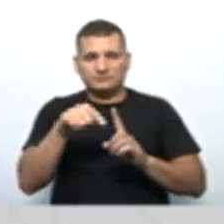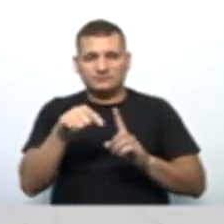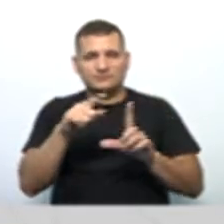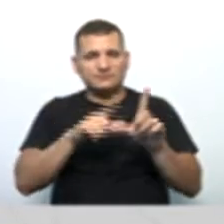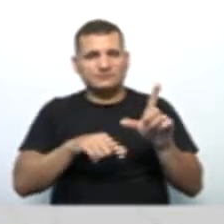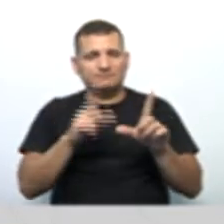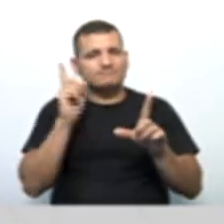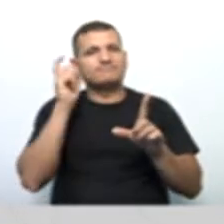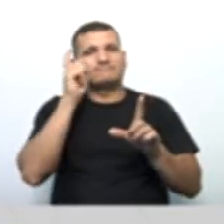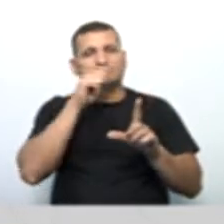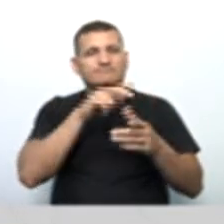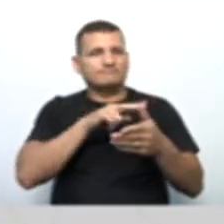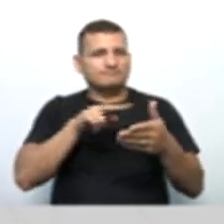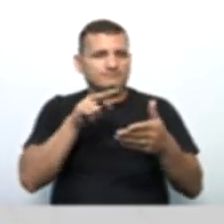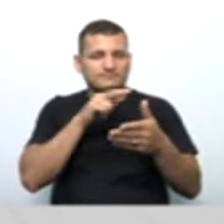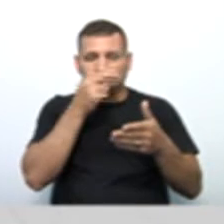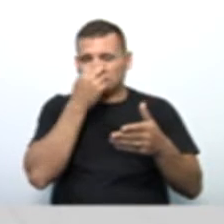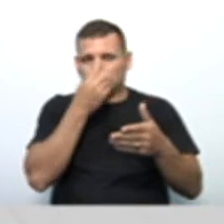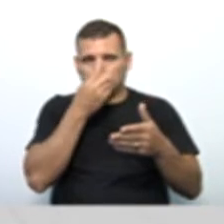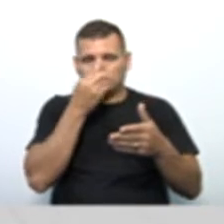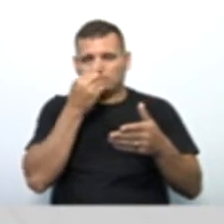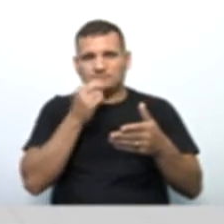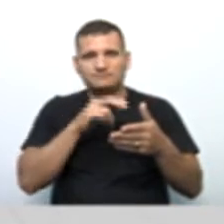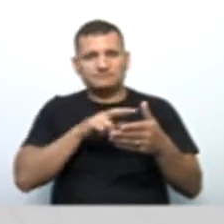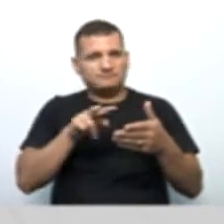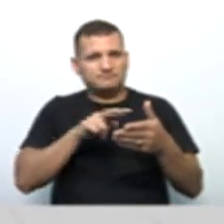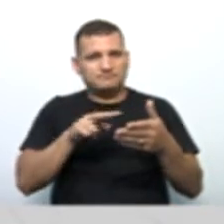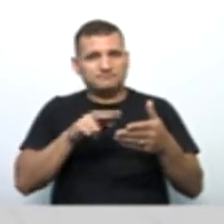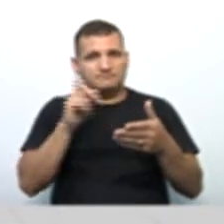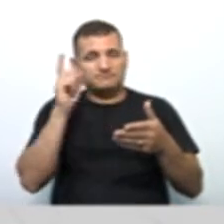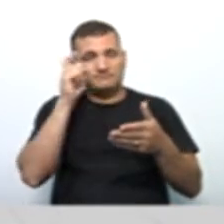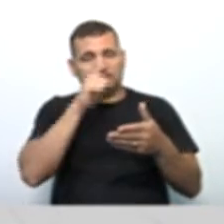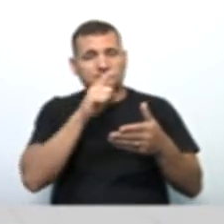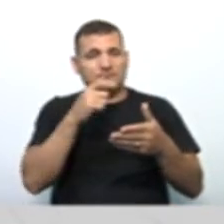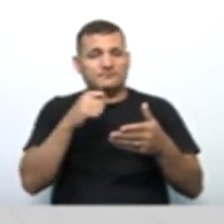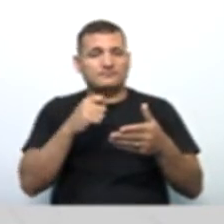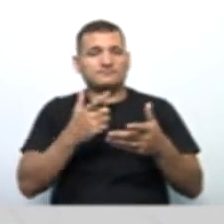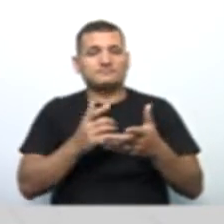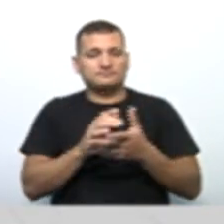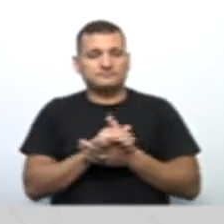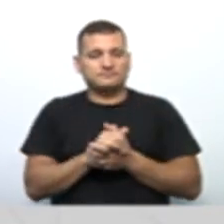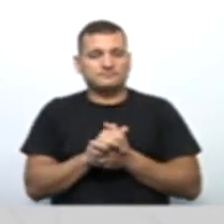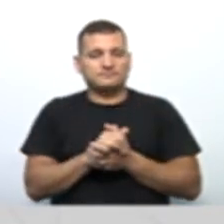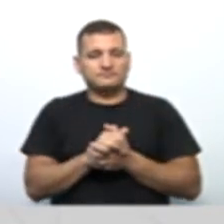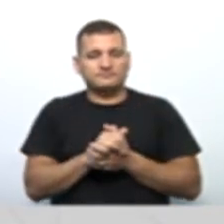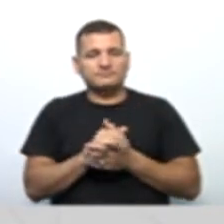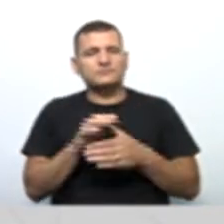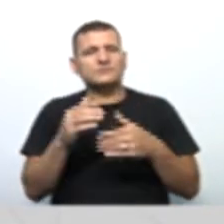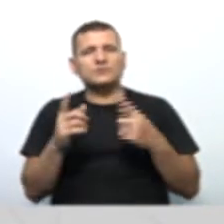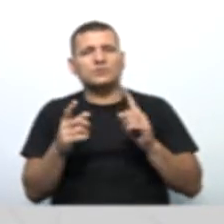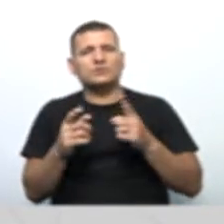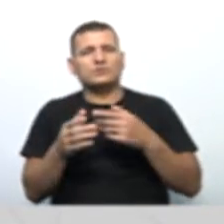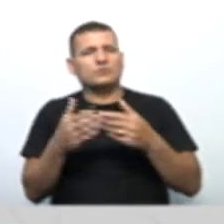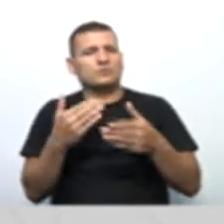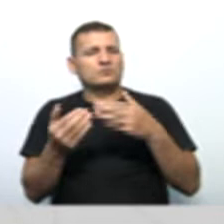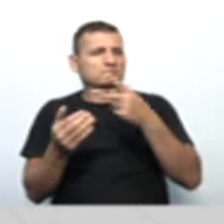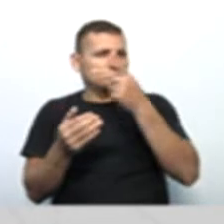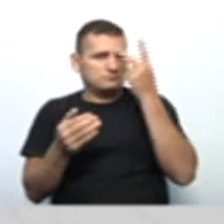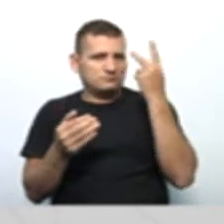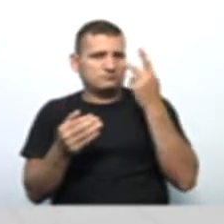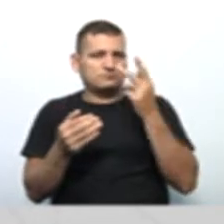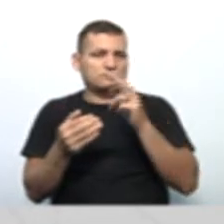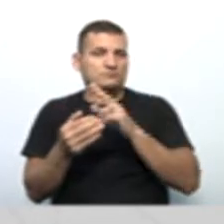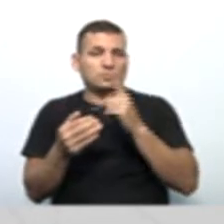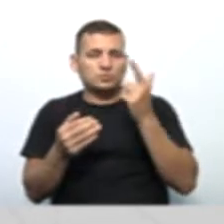de você lê você tem que ter um compreendimento já um a leitura um pouco mais avançada é todo mundo que vai ver que já têm uma prática de